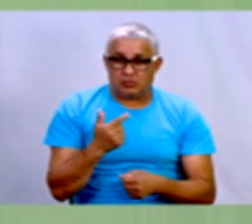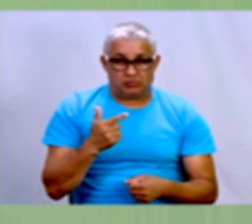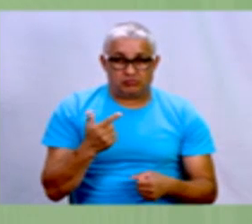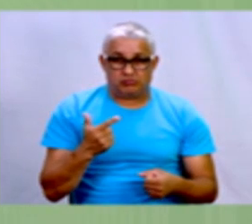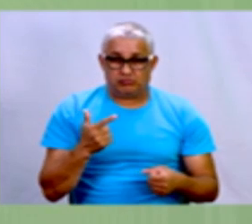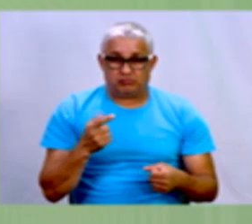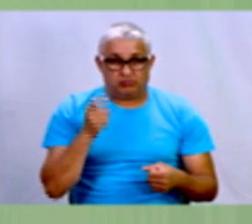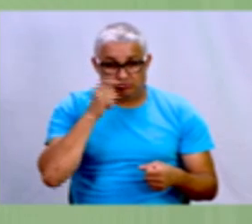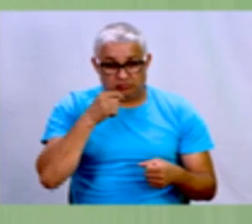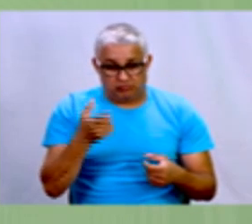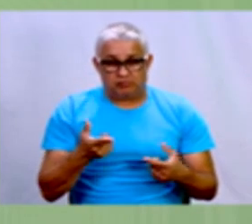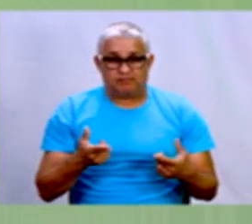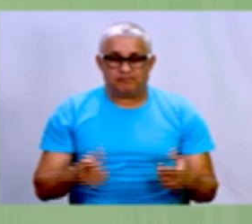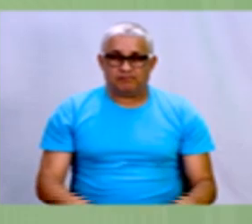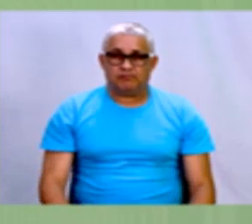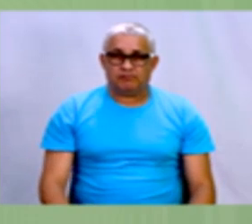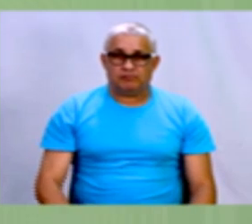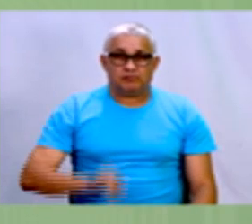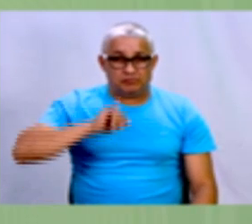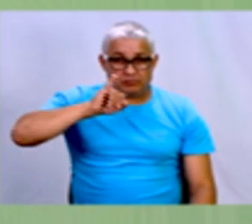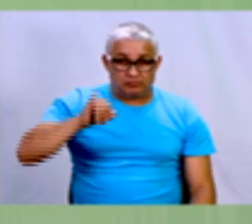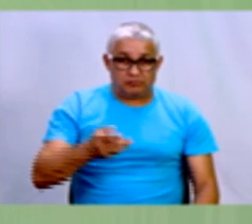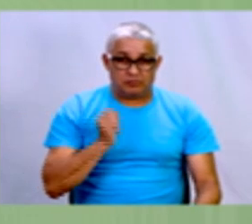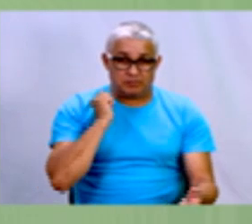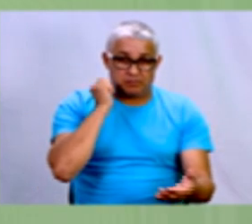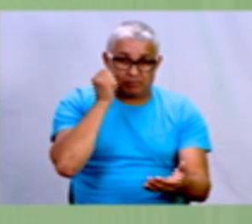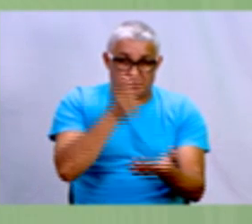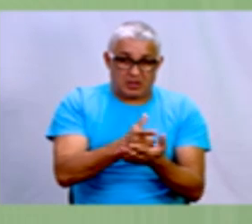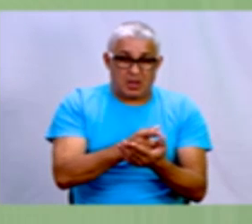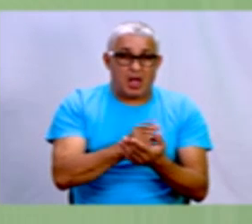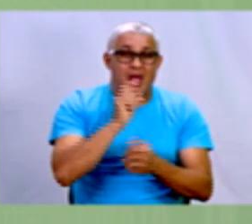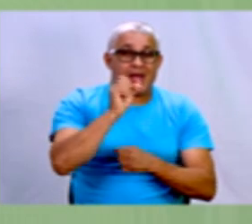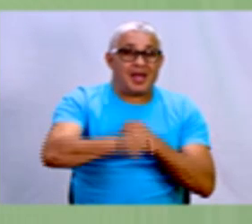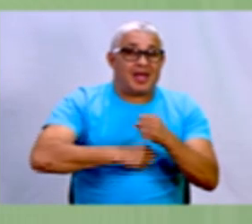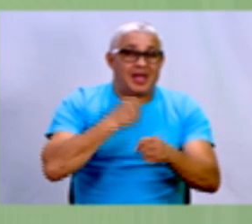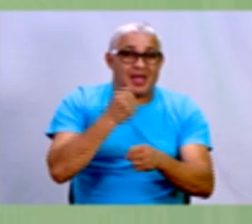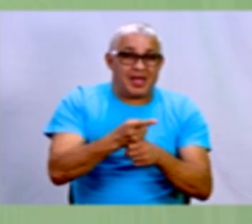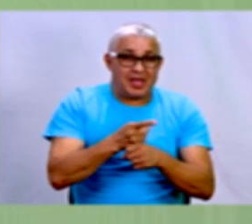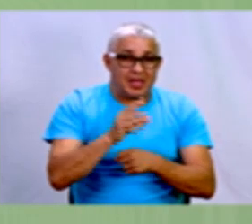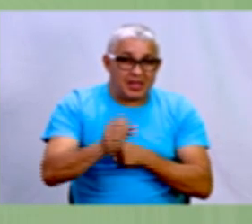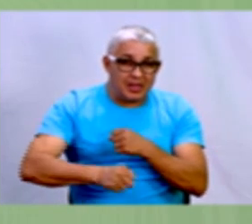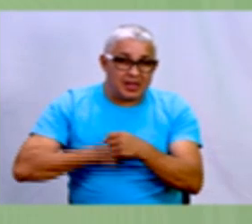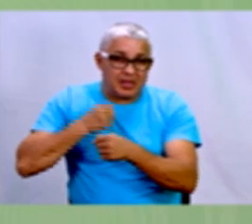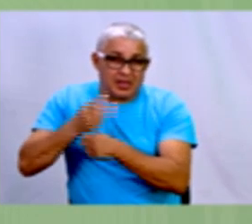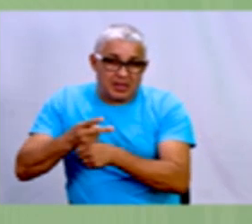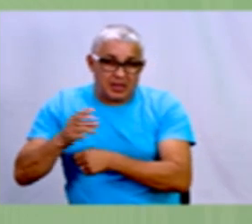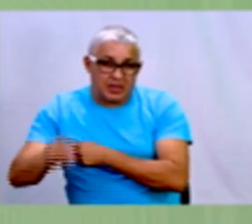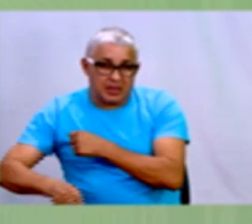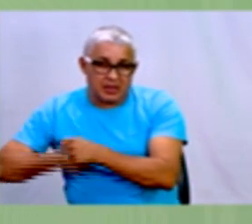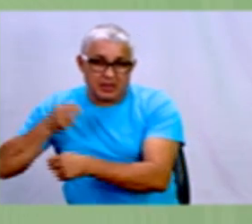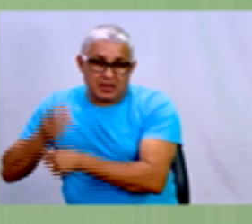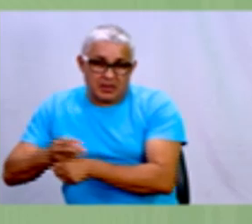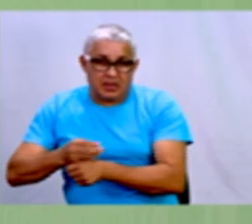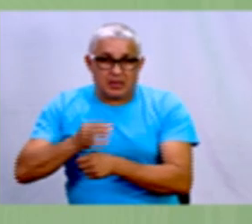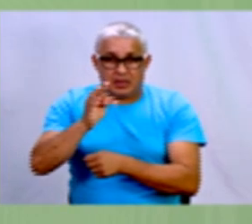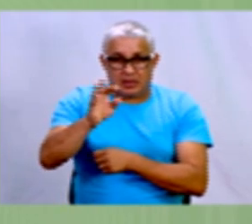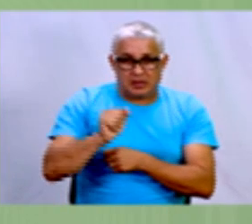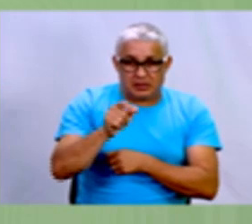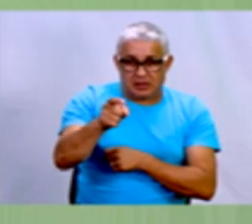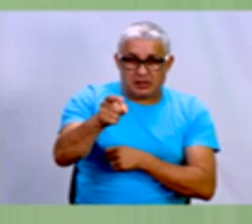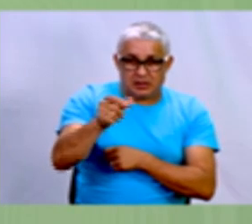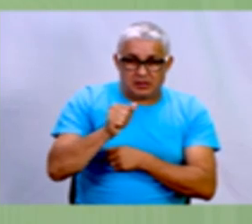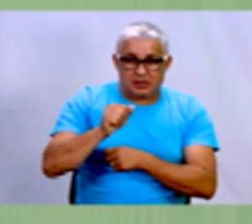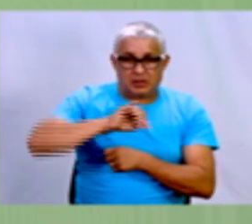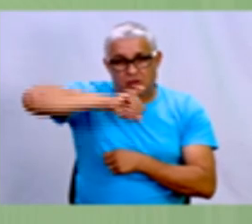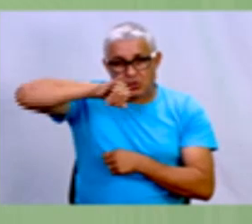pessoal. Os juros serão pagos anualmente e a taxa de juros ela está sendo calculada em 10%